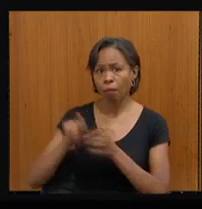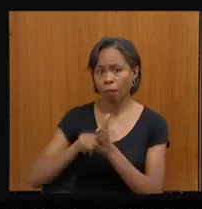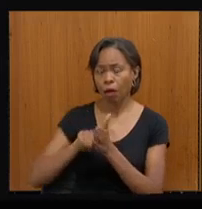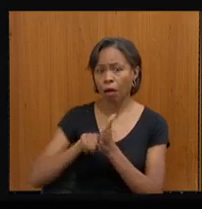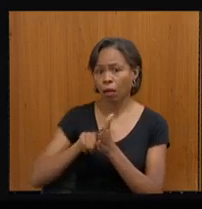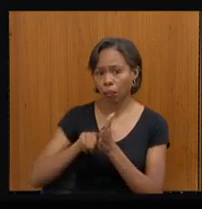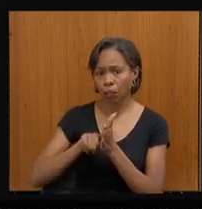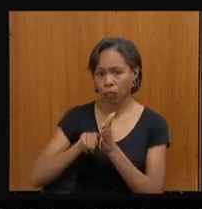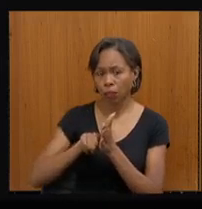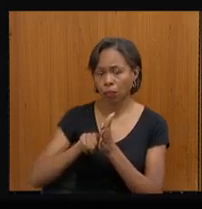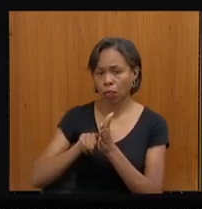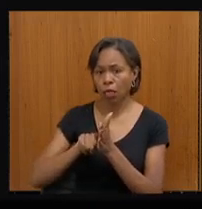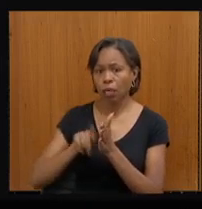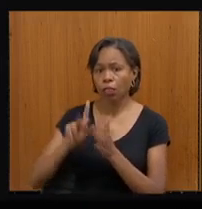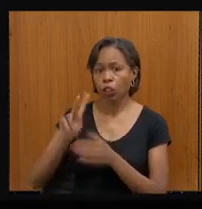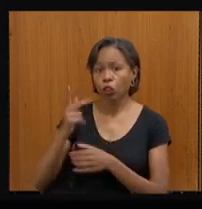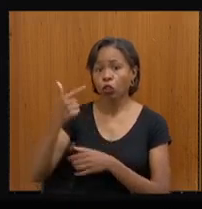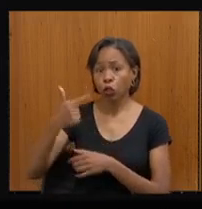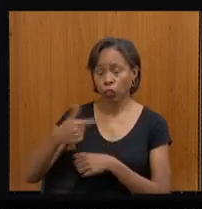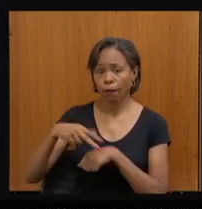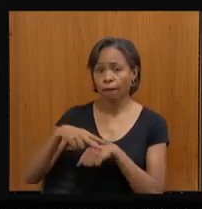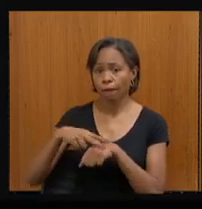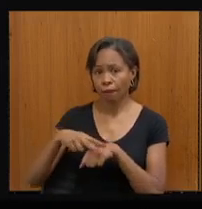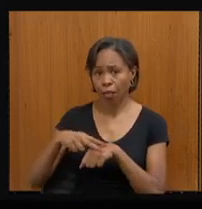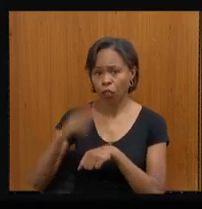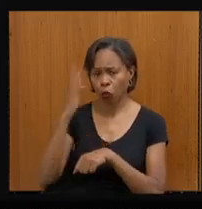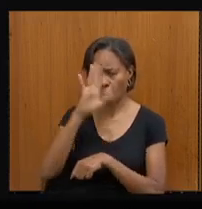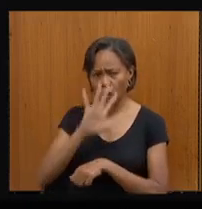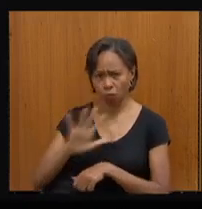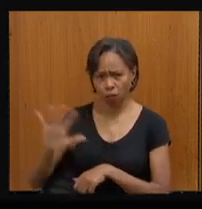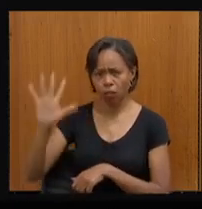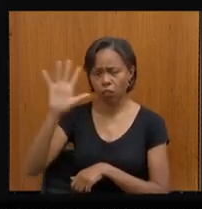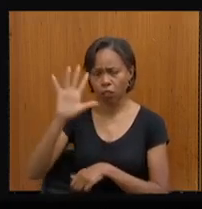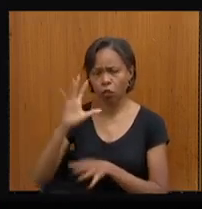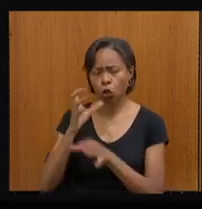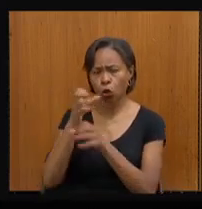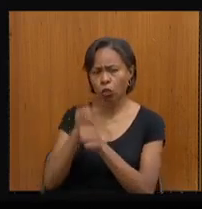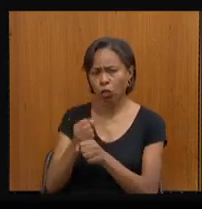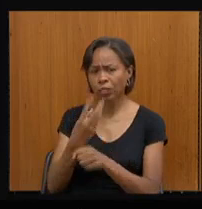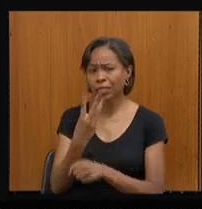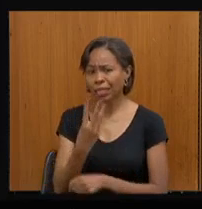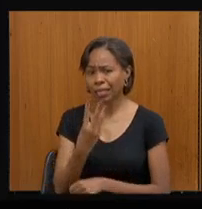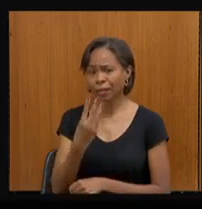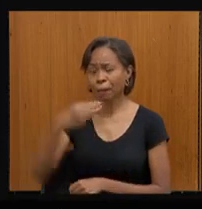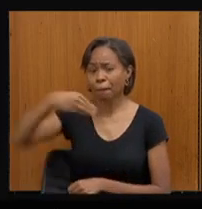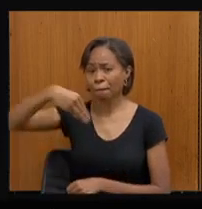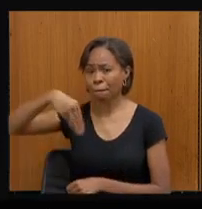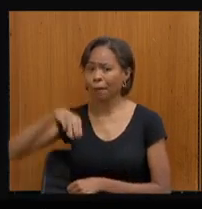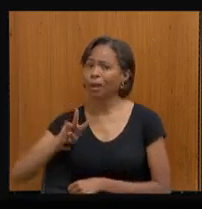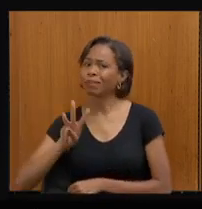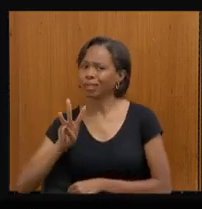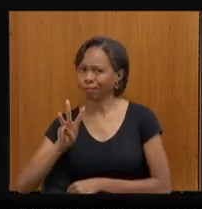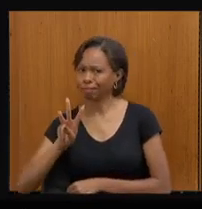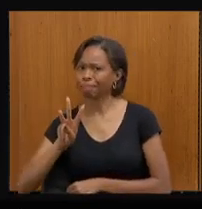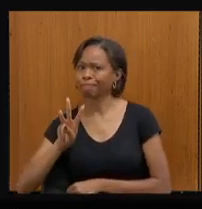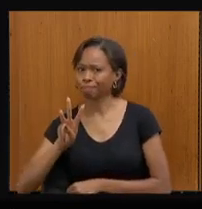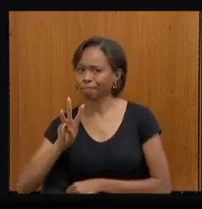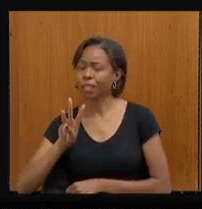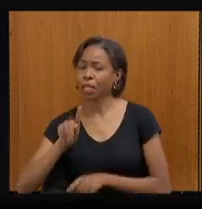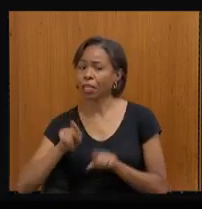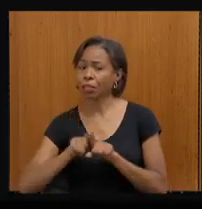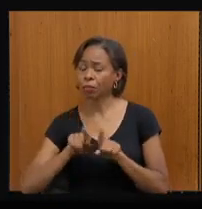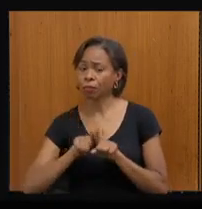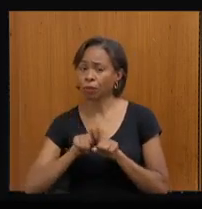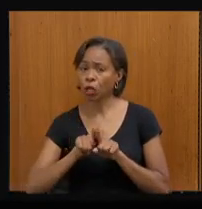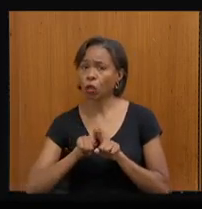Brasil tem uma potência total da planta solar instalada de 300 megawatts é uma potência do